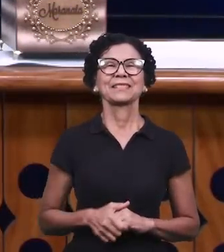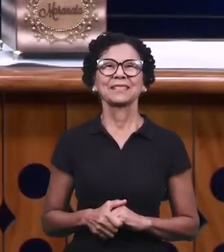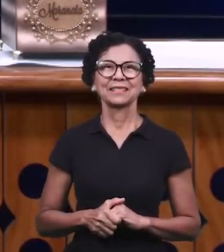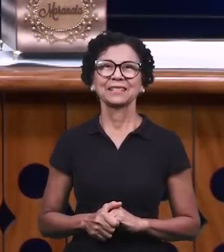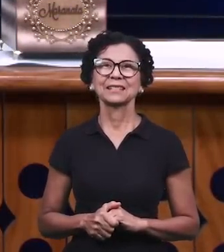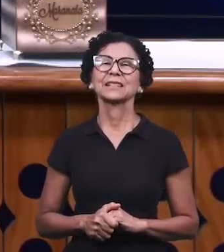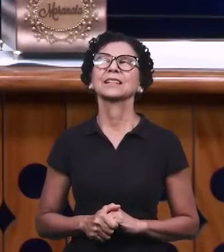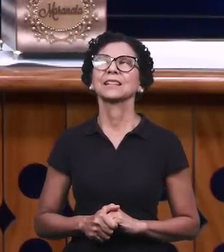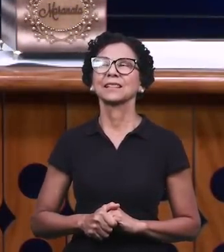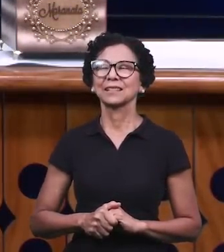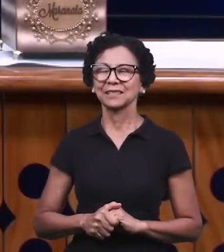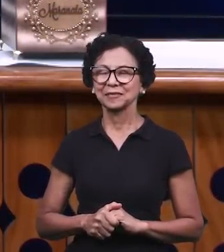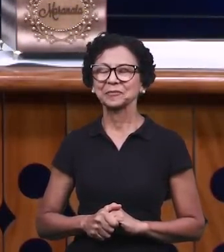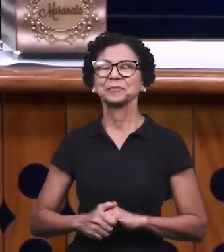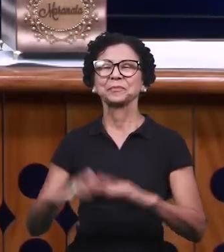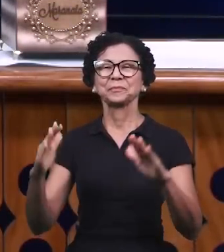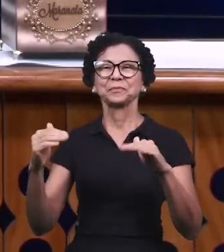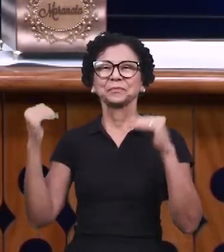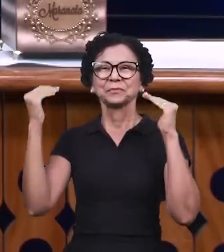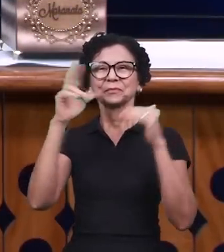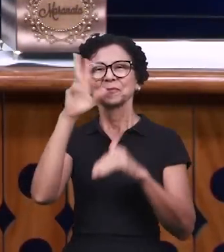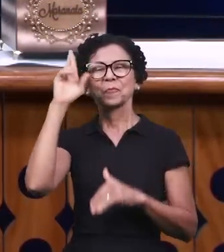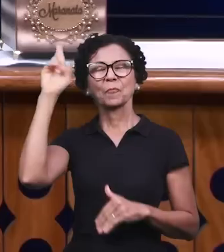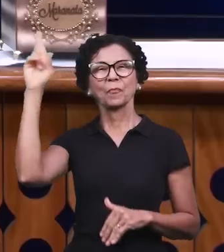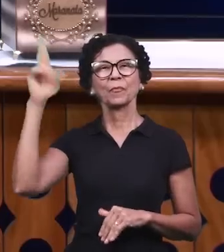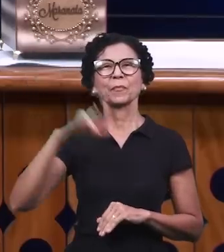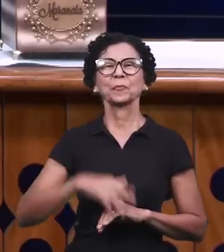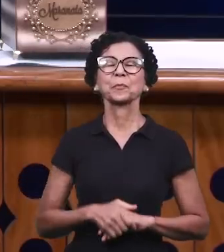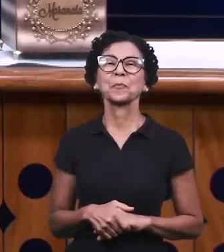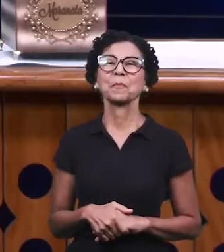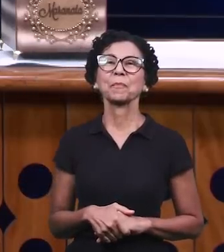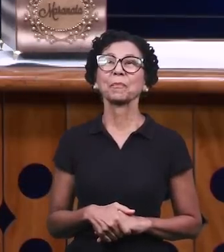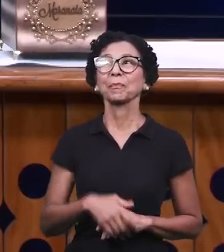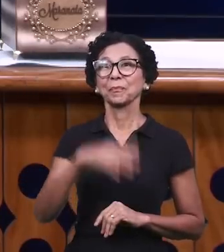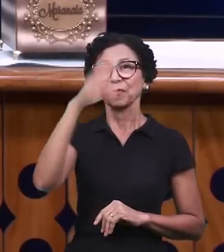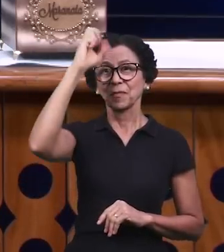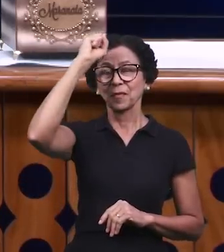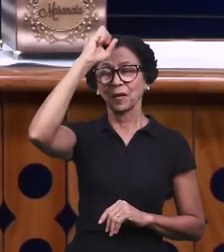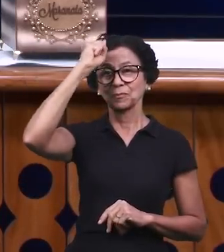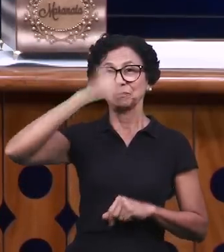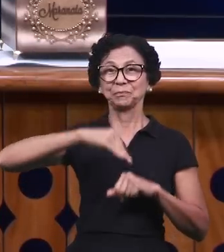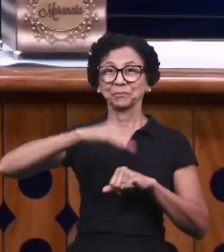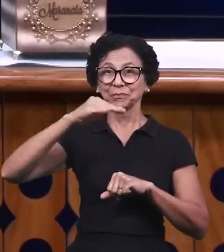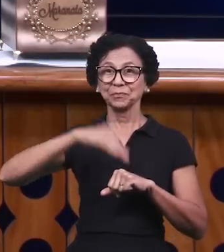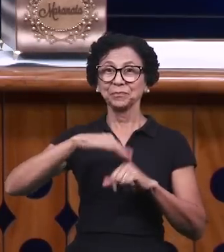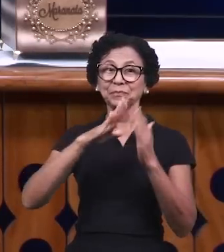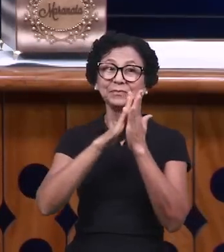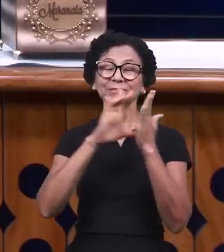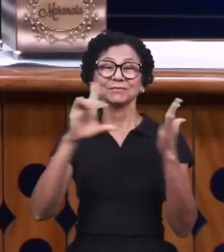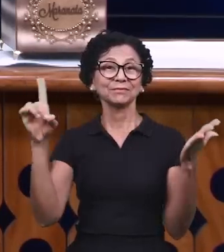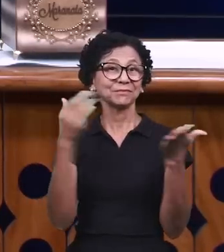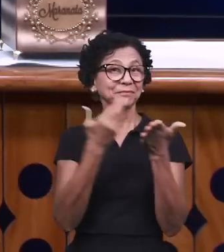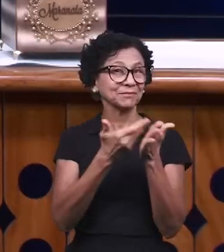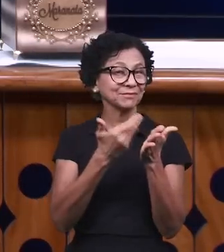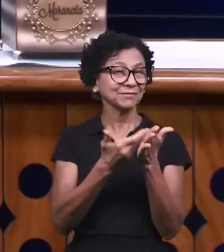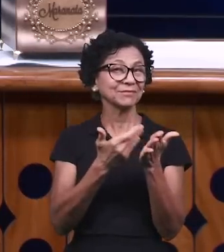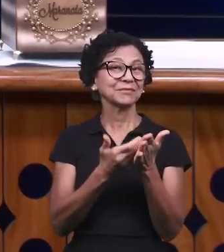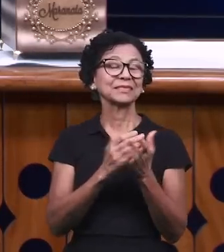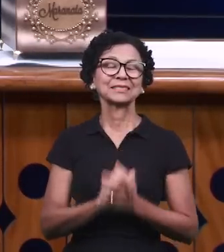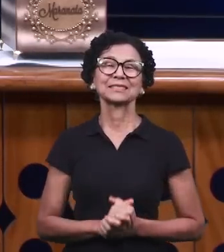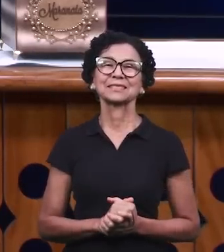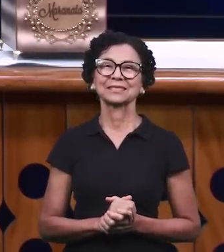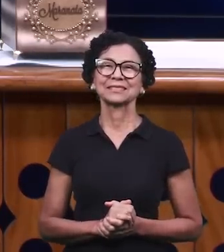Jesus, caminho, vida, verdade e luz. Que bom, Senhor, conhecer a